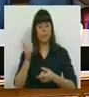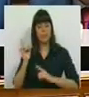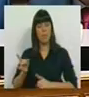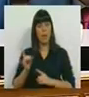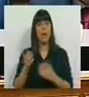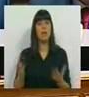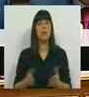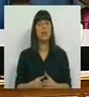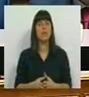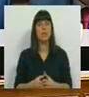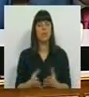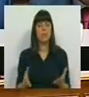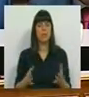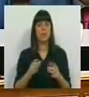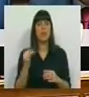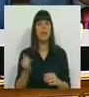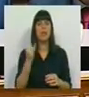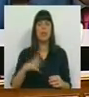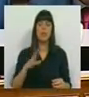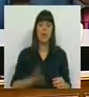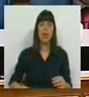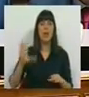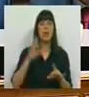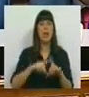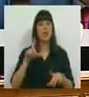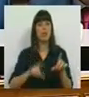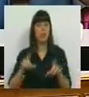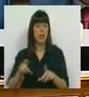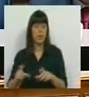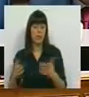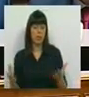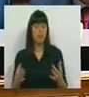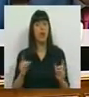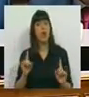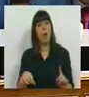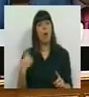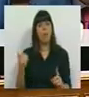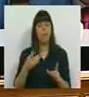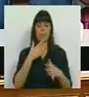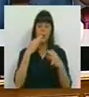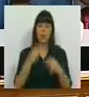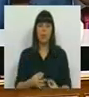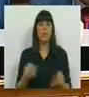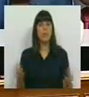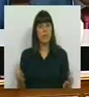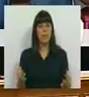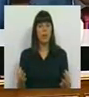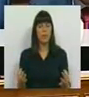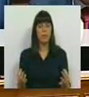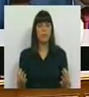março por parte do Instituto Nacional de Estatística, houvesse a convicção de